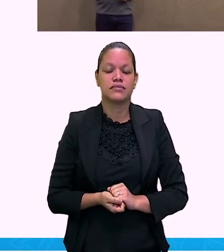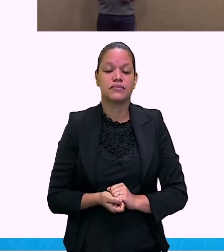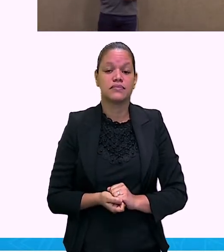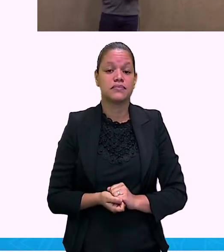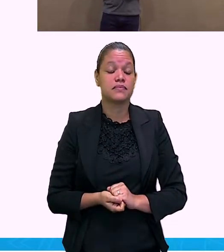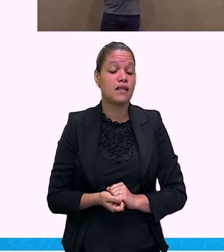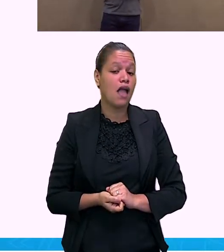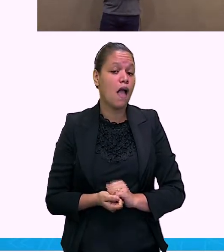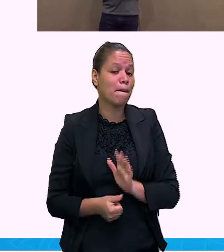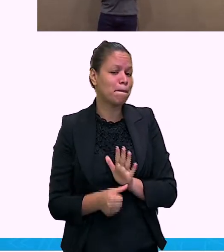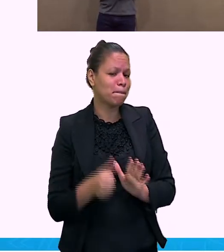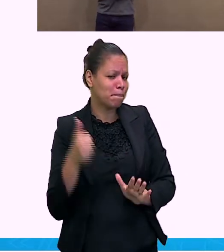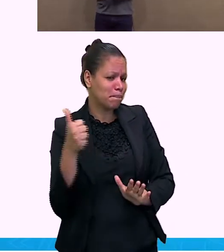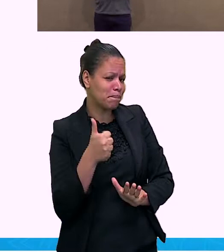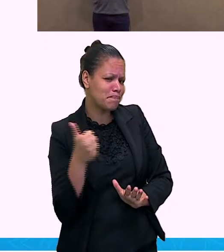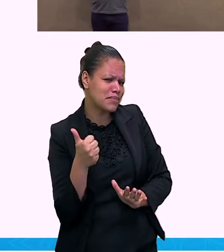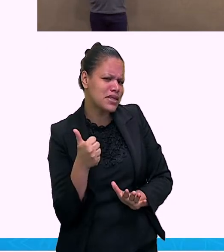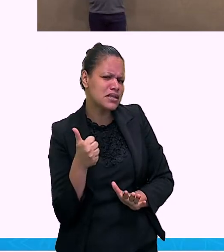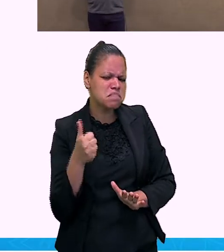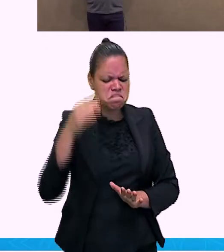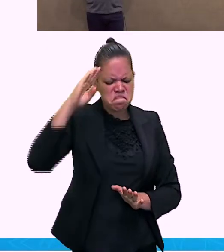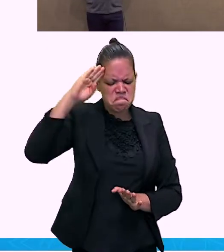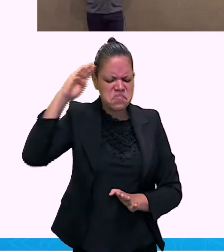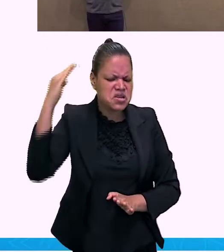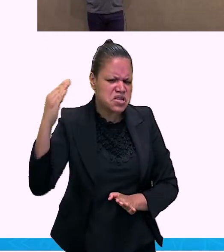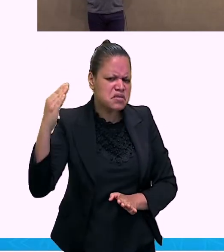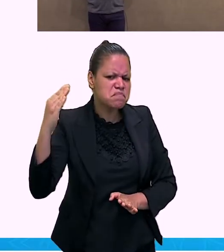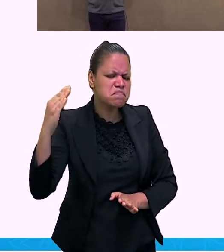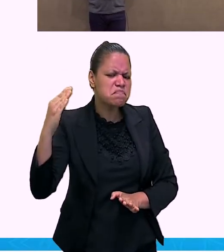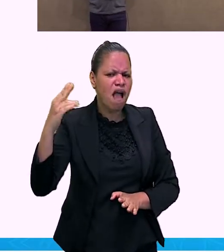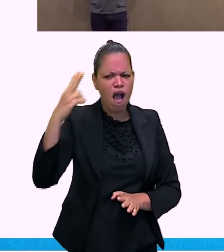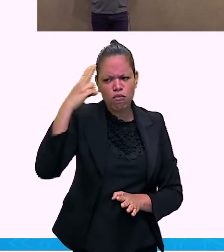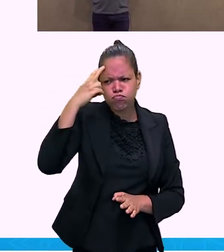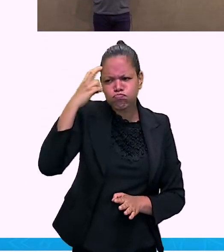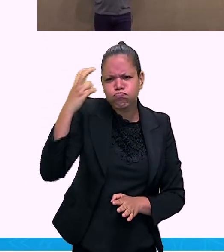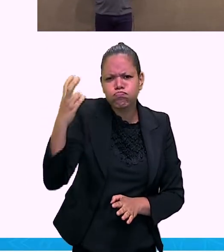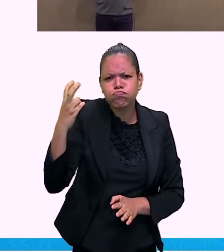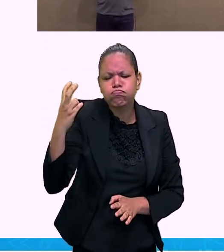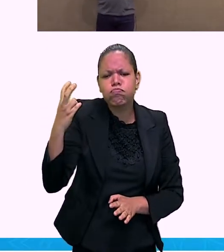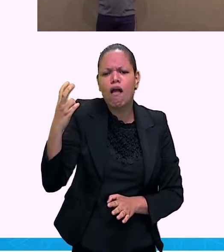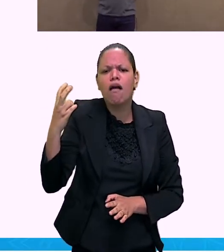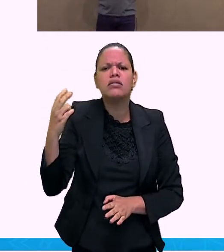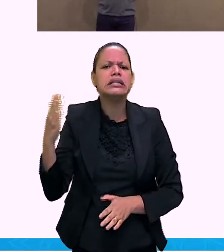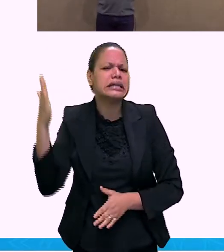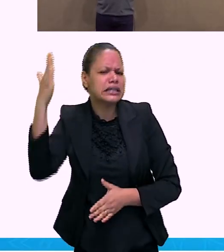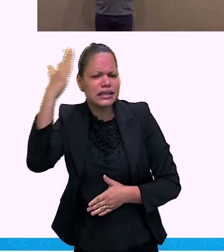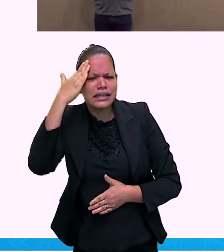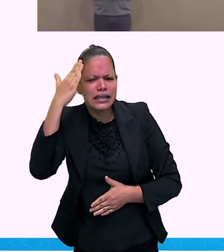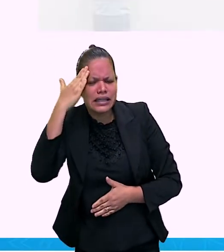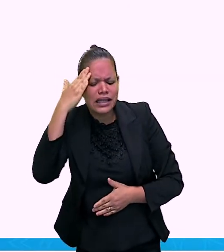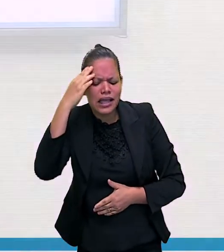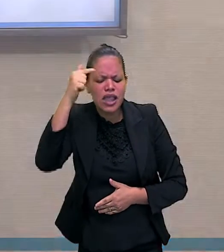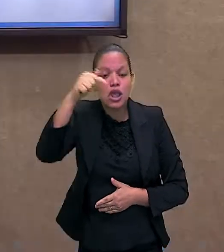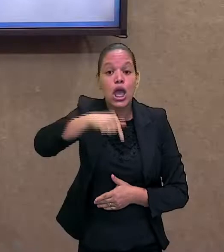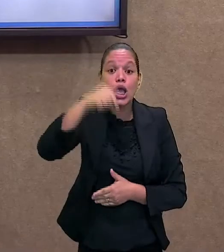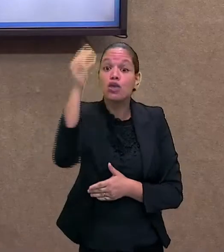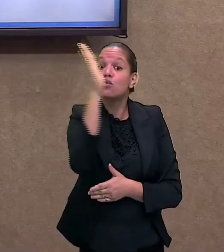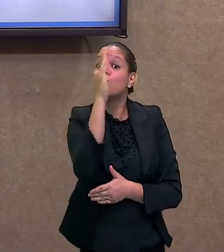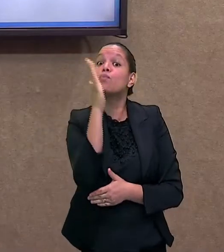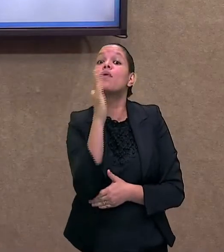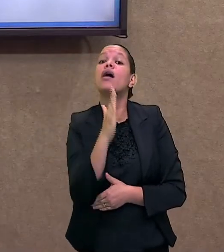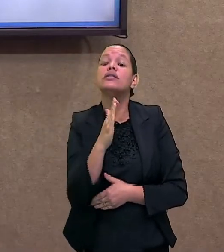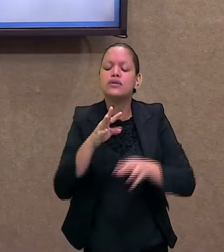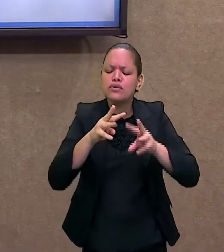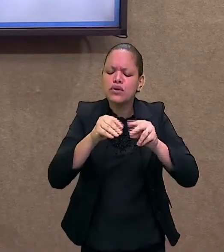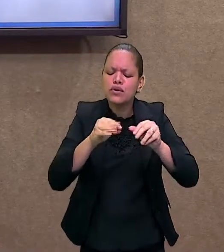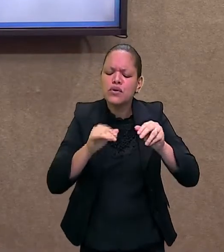o principal motivo aqui que você precisa entender no momento é que o Brasil, nosso território geográfico, ele